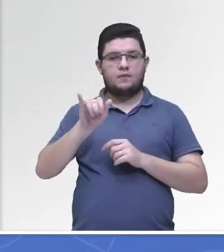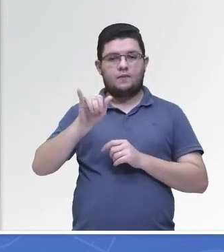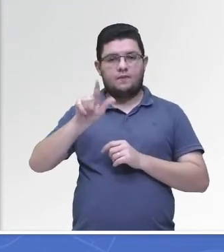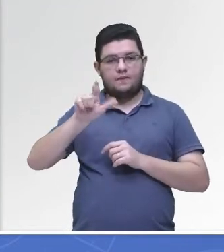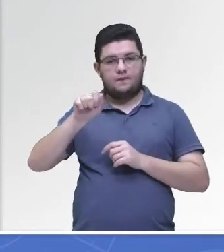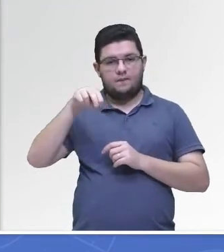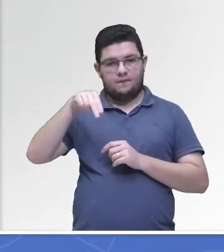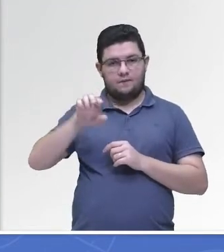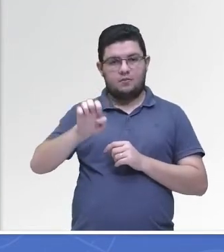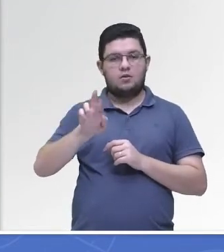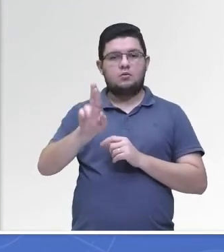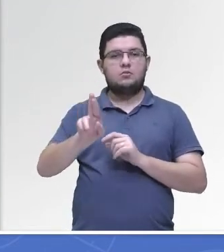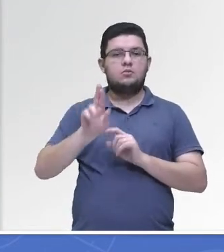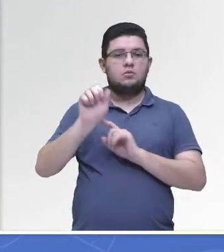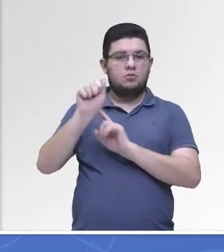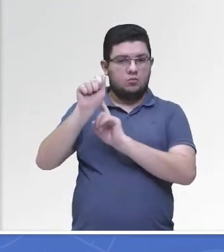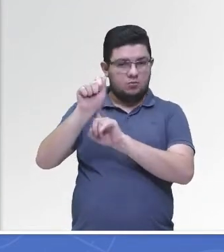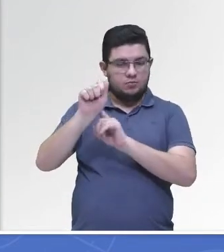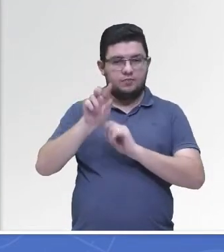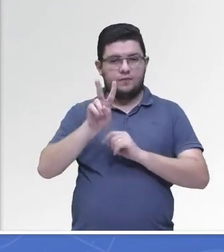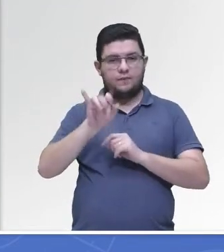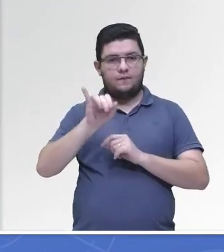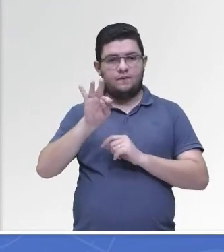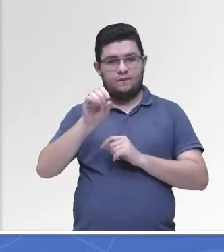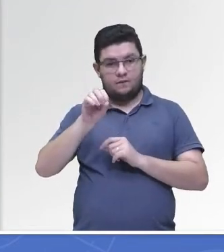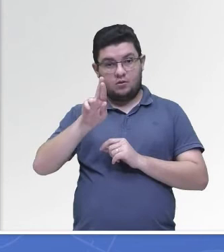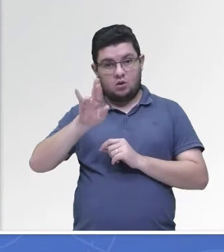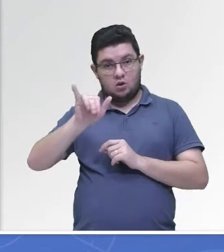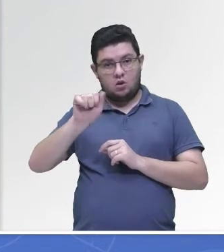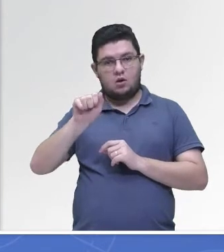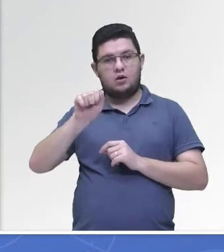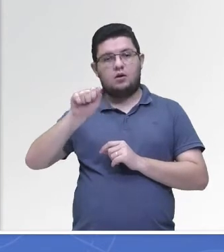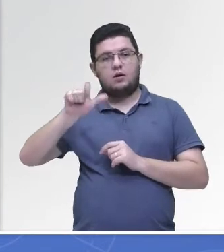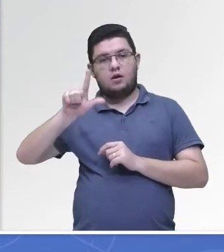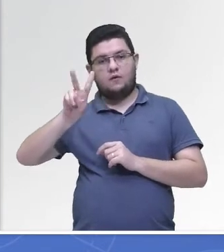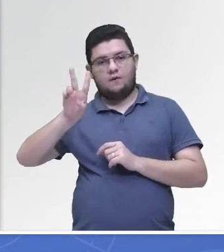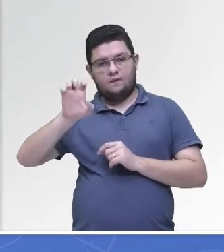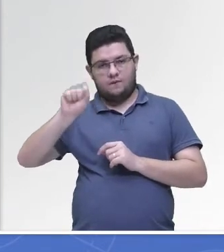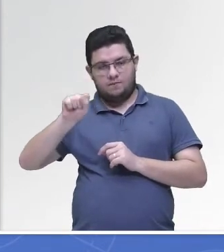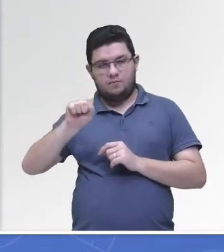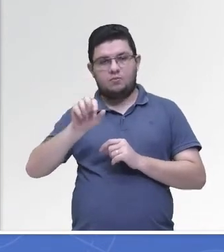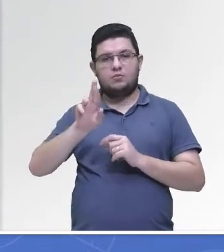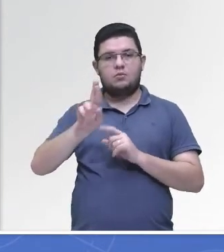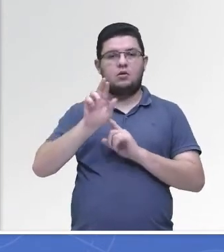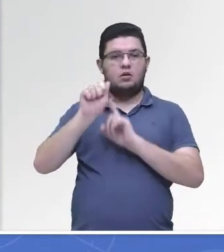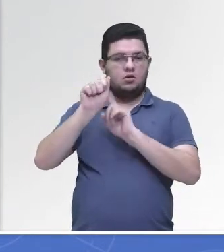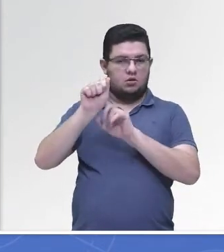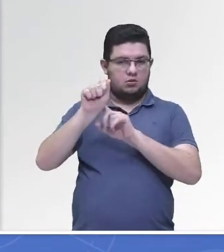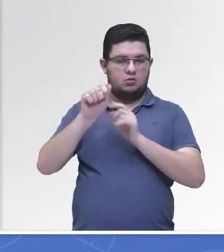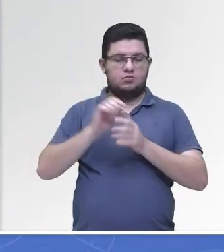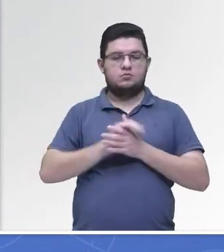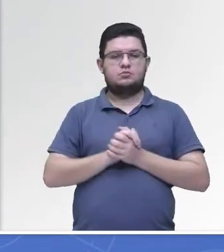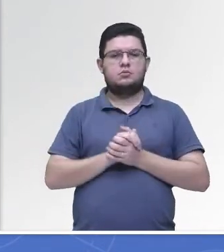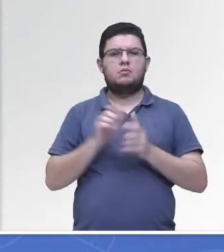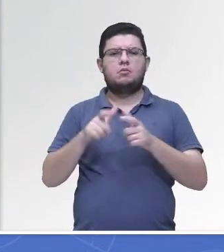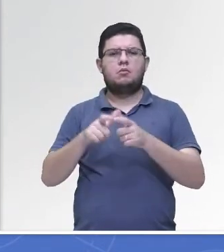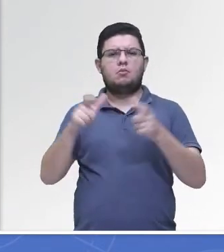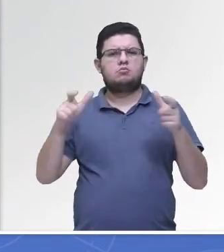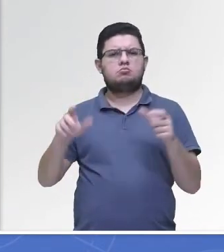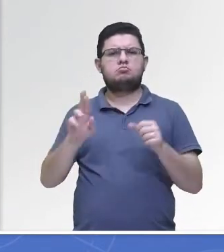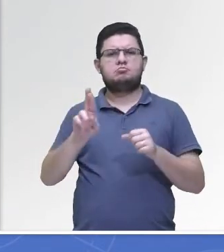Vitória Alves. Carlos, letra A. A maioria aqui está dizendo que é a letra